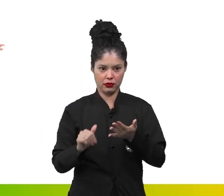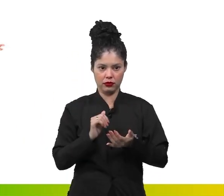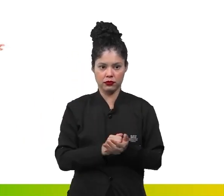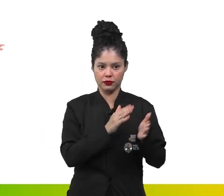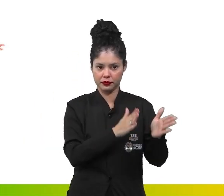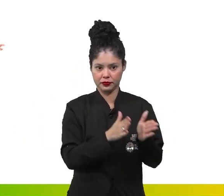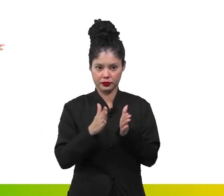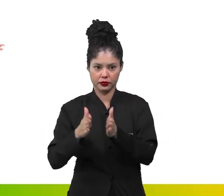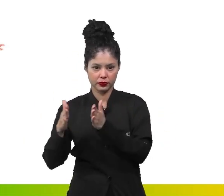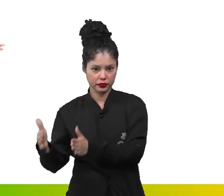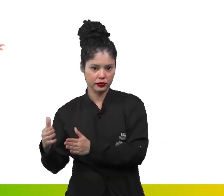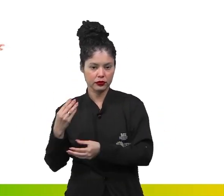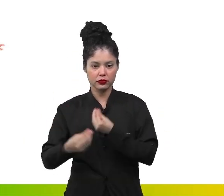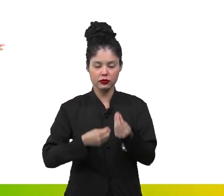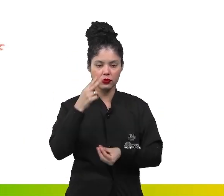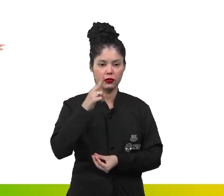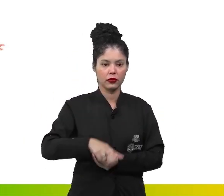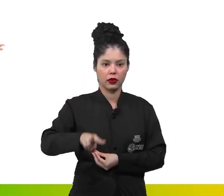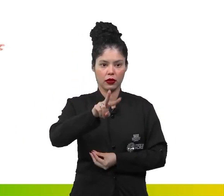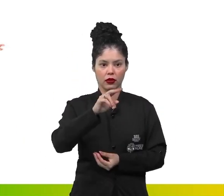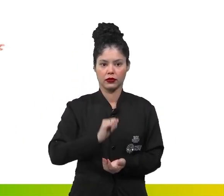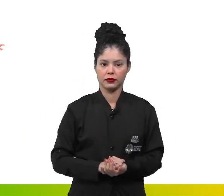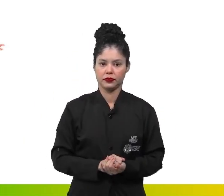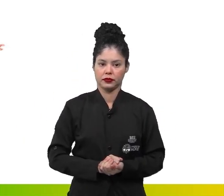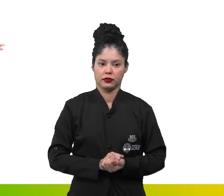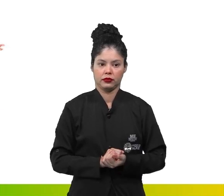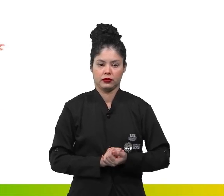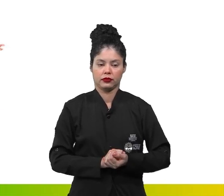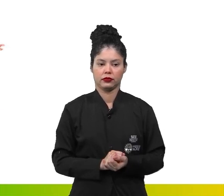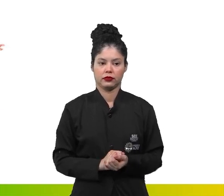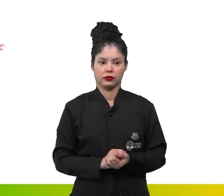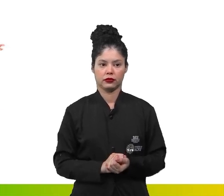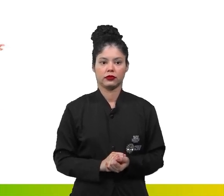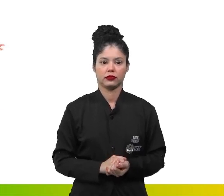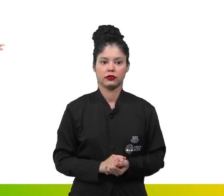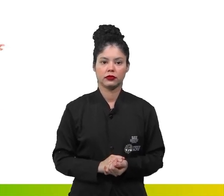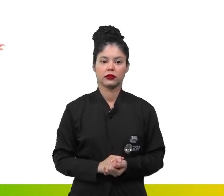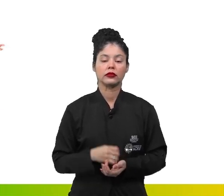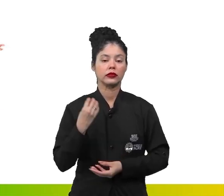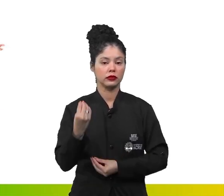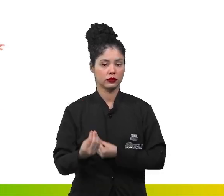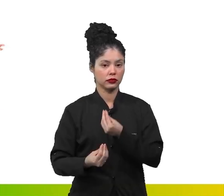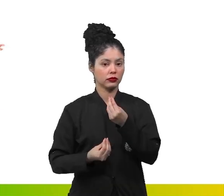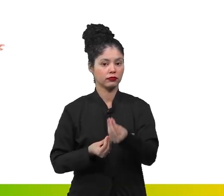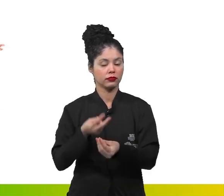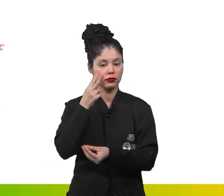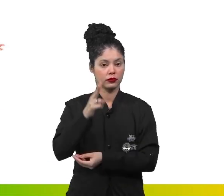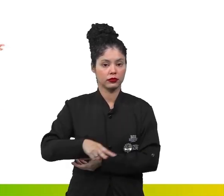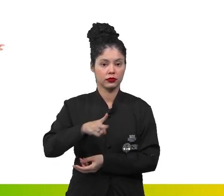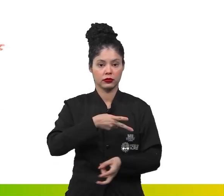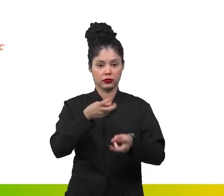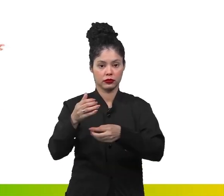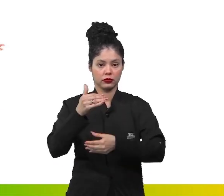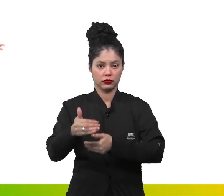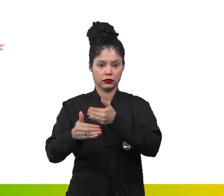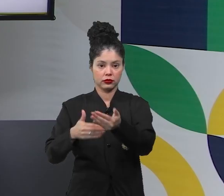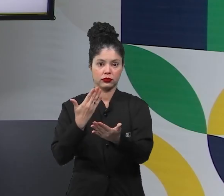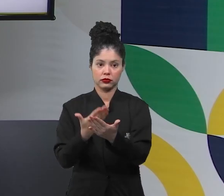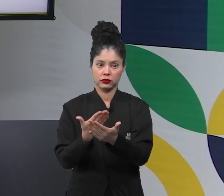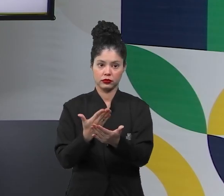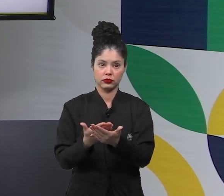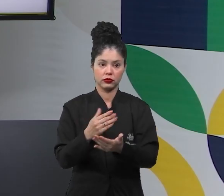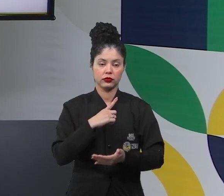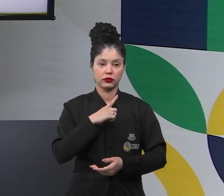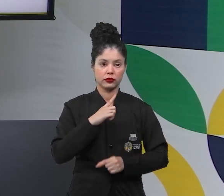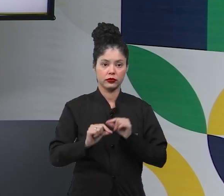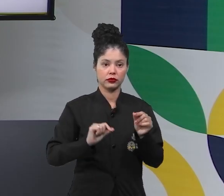faixas etárias, conforme vocês vão observar no slide. Conforme a gente vai observando aí ao longo das nossas aulas que a gente